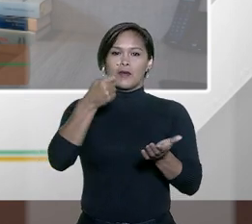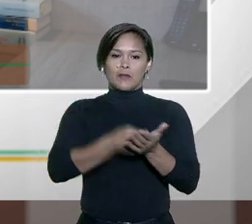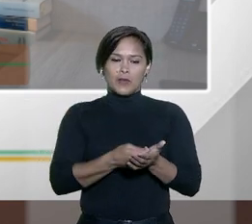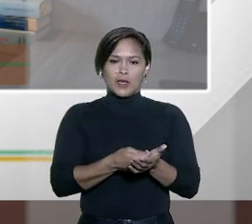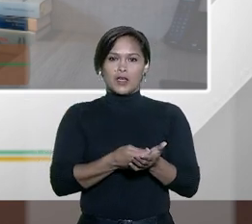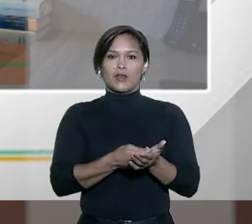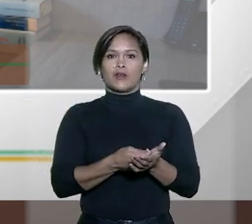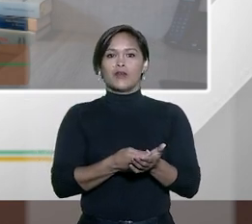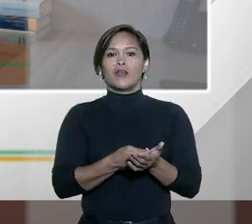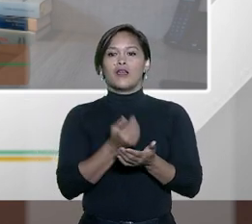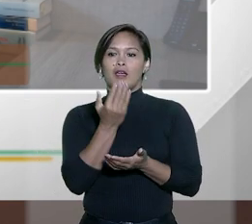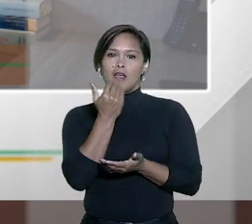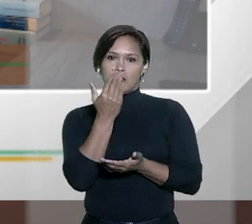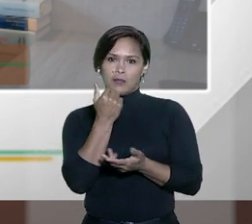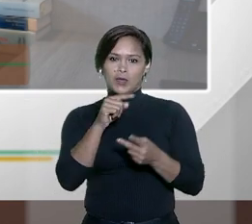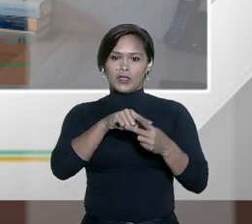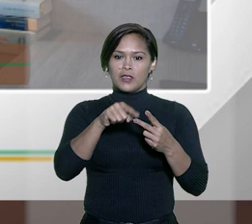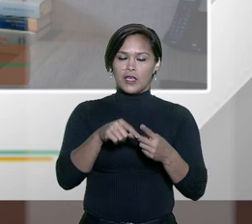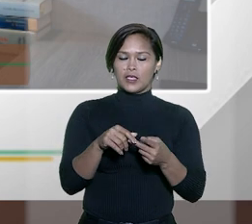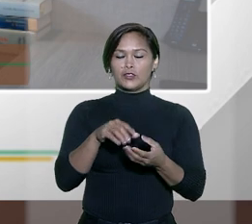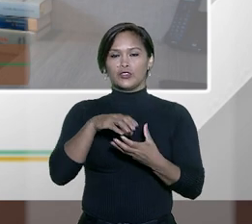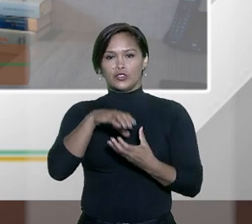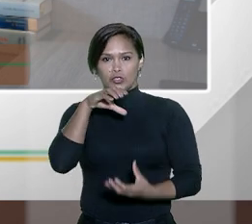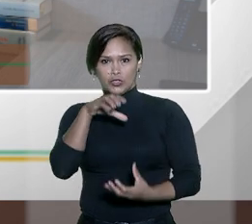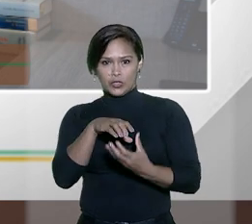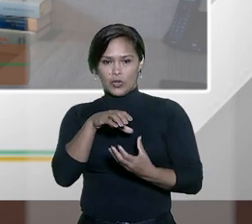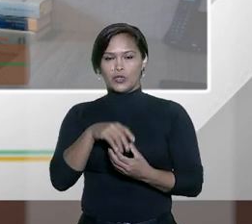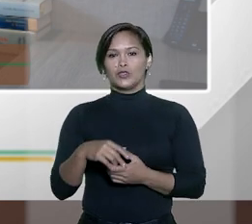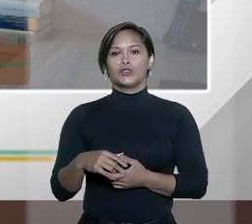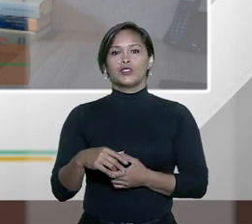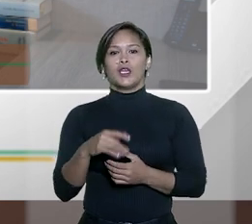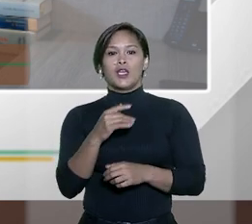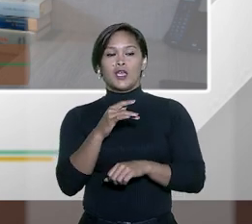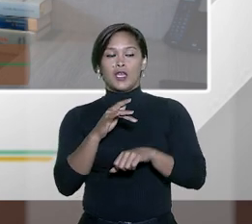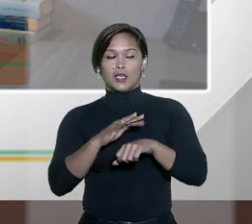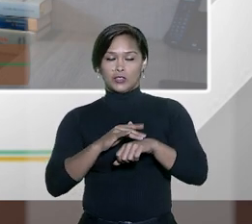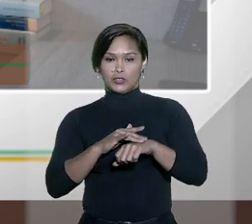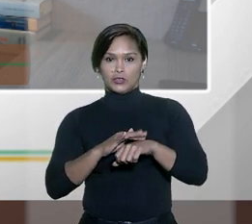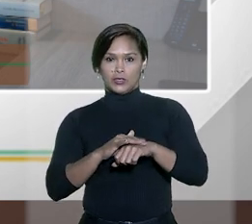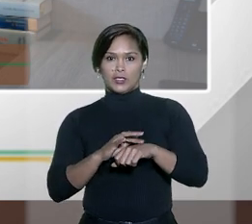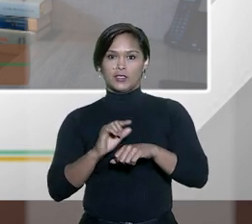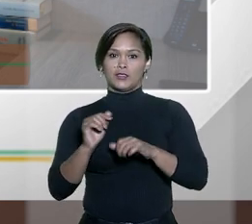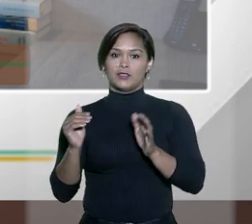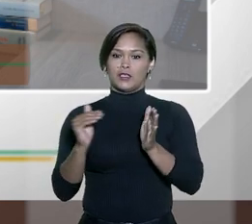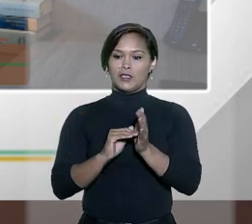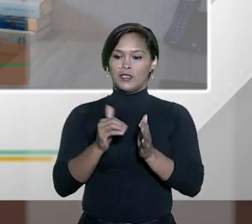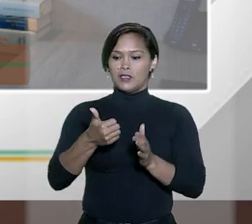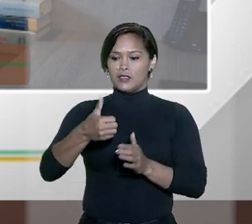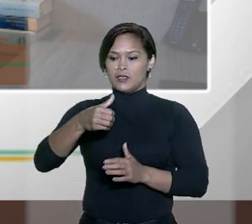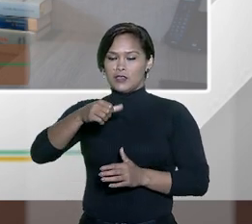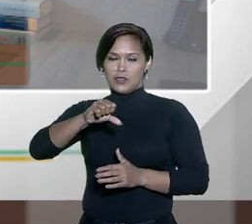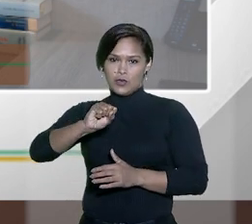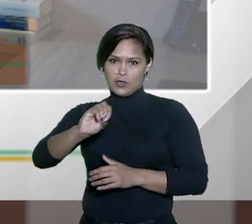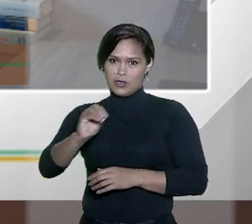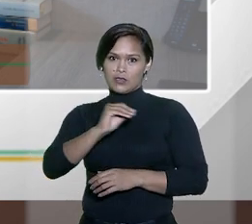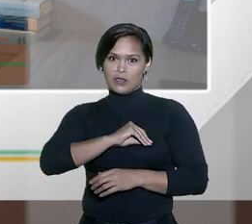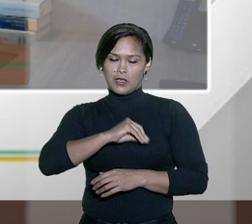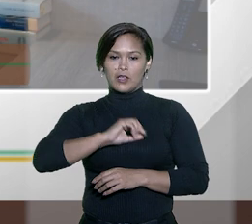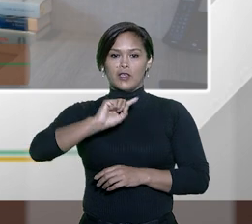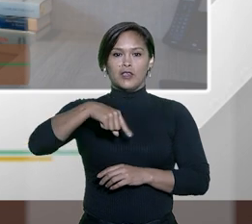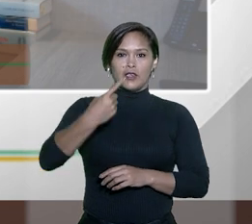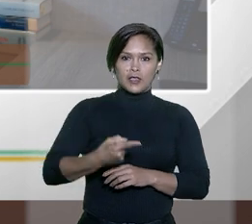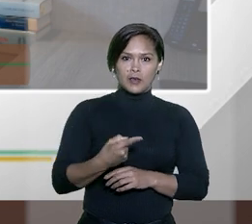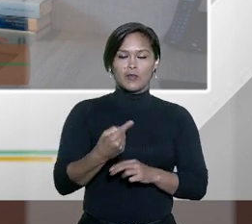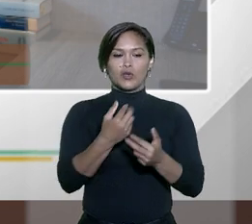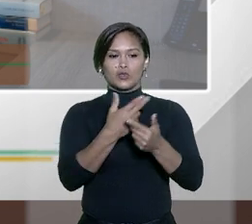os precatórios alimentares de idosos e doentes graves, até 180 salários mínimos,